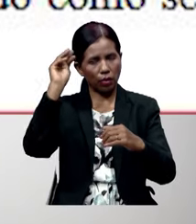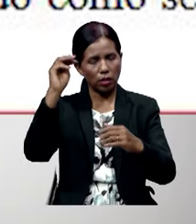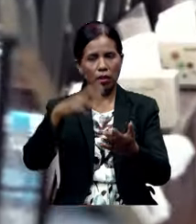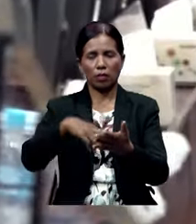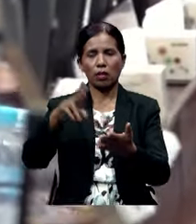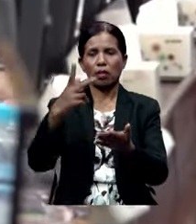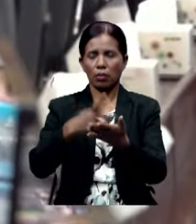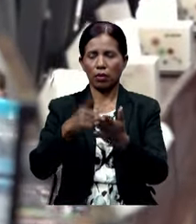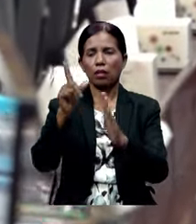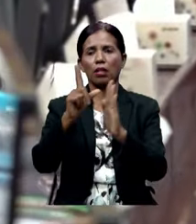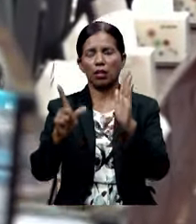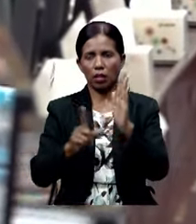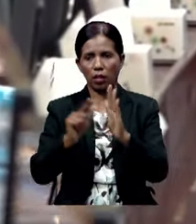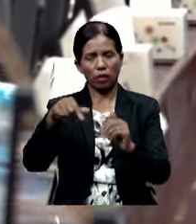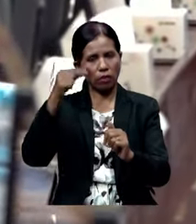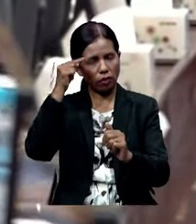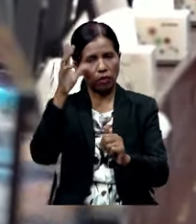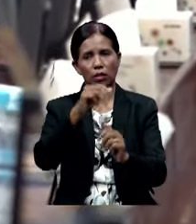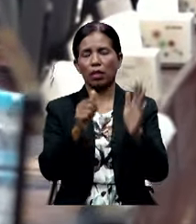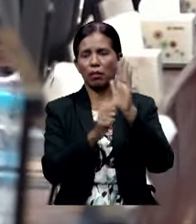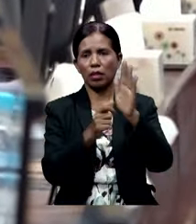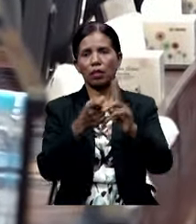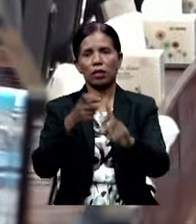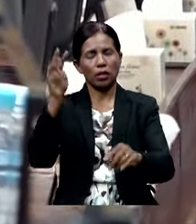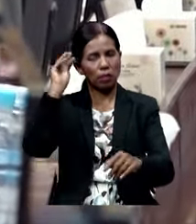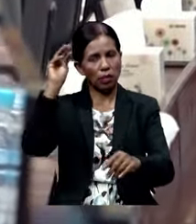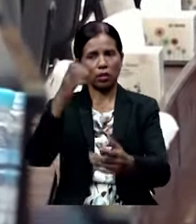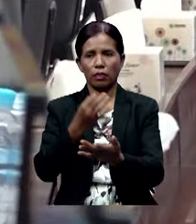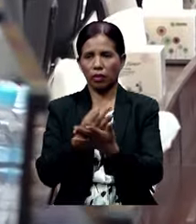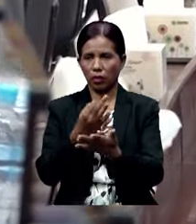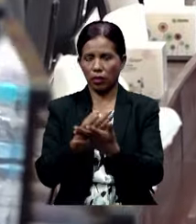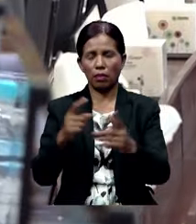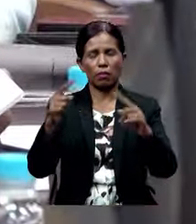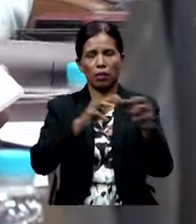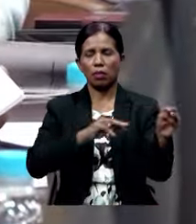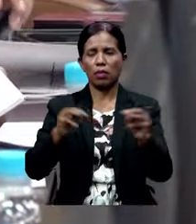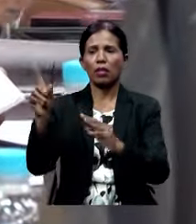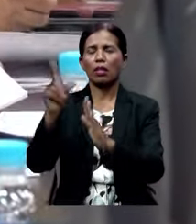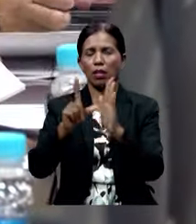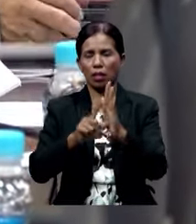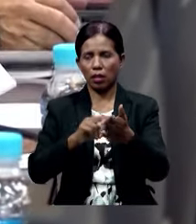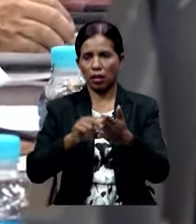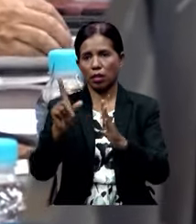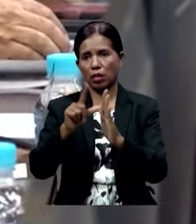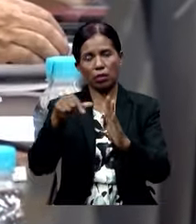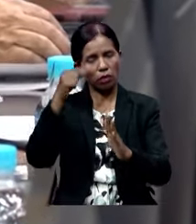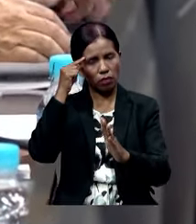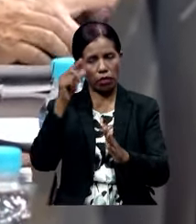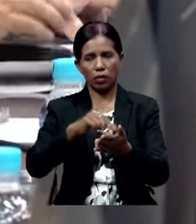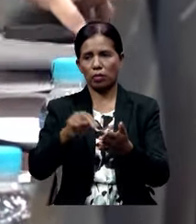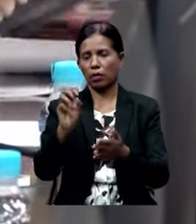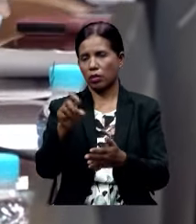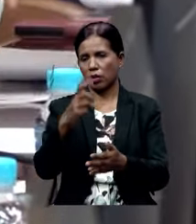aprova projeto de decreto governo NB, apresenta Rússia Ministra de Finanças para alteração da rua decreto governo número San Recencia